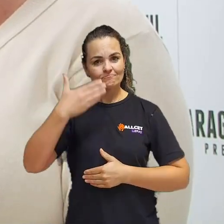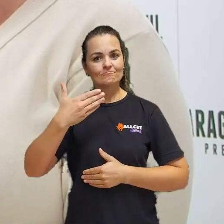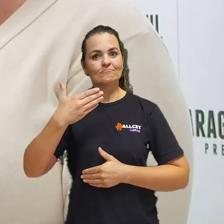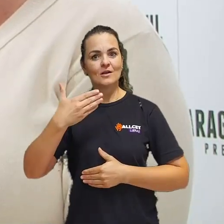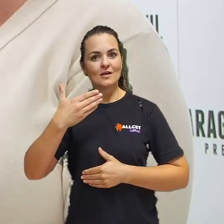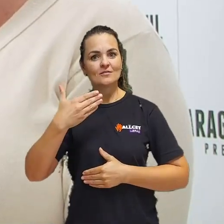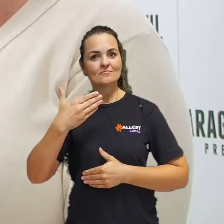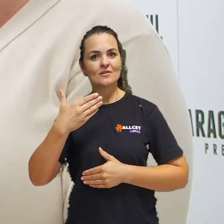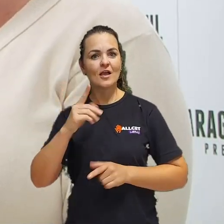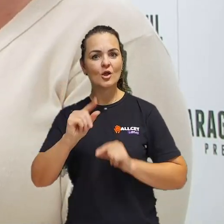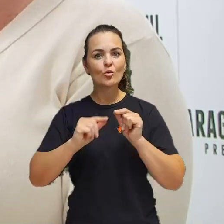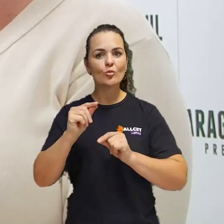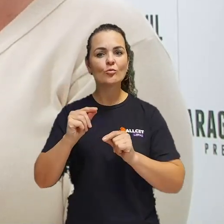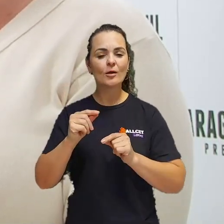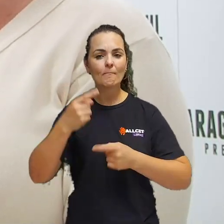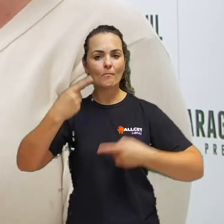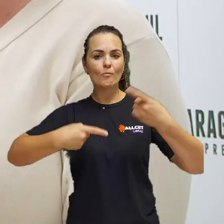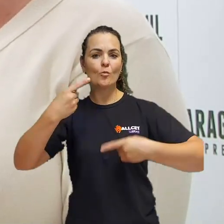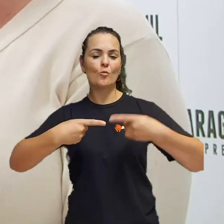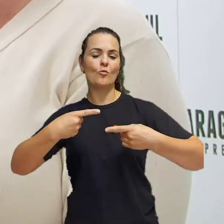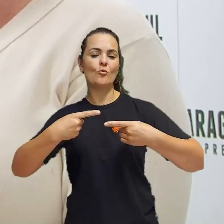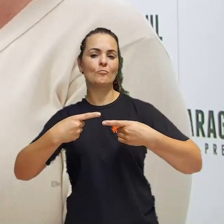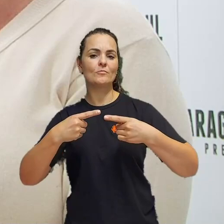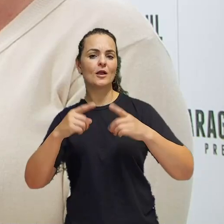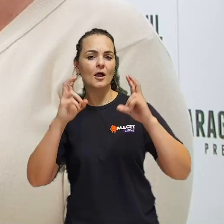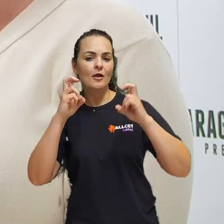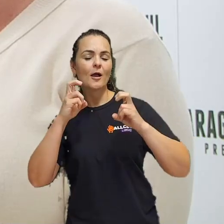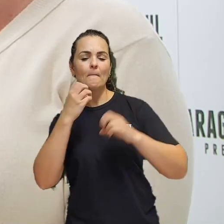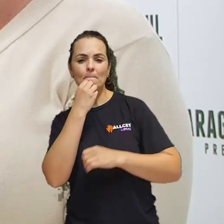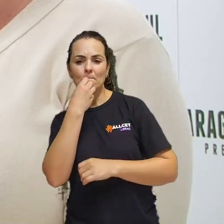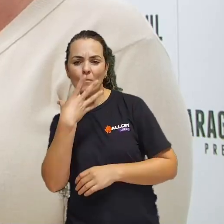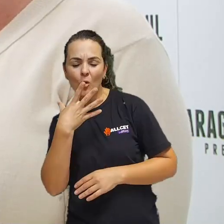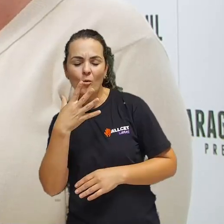ter mais propriedade para lidar com a questão